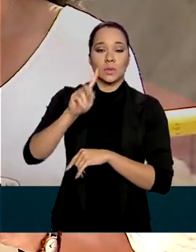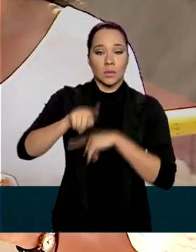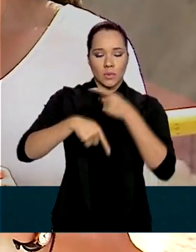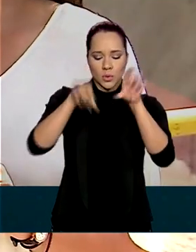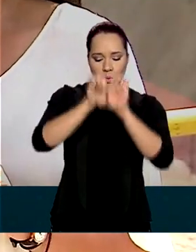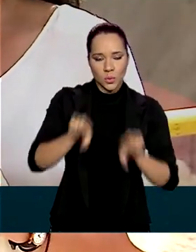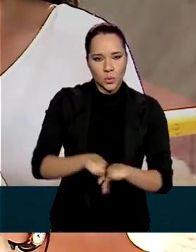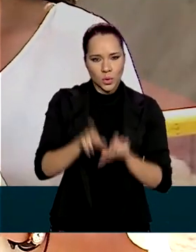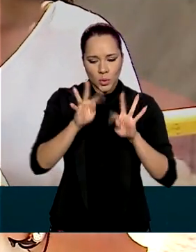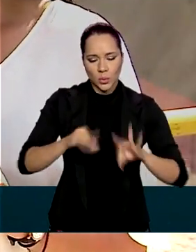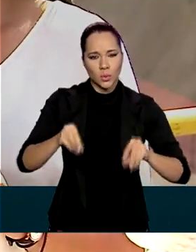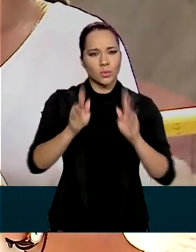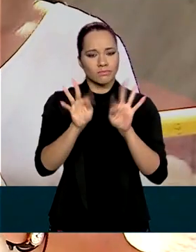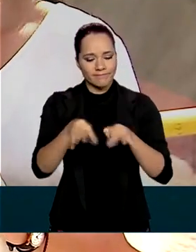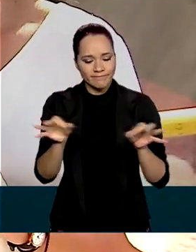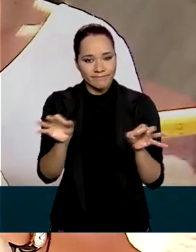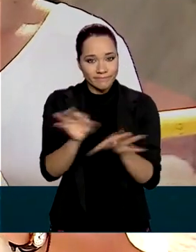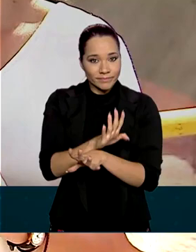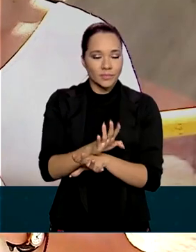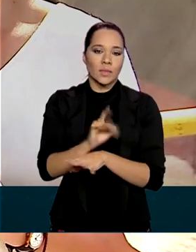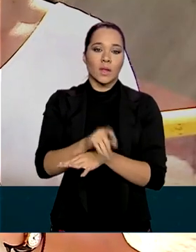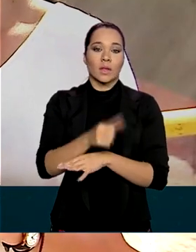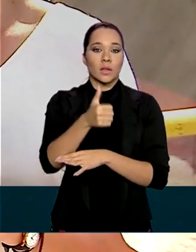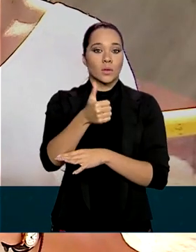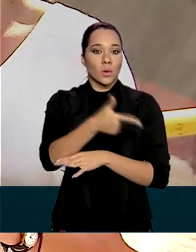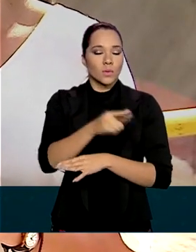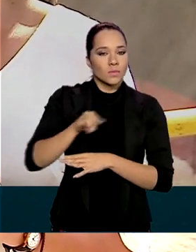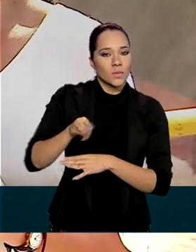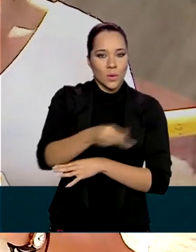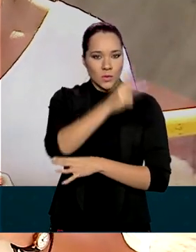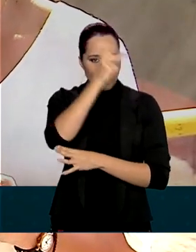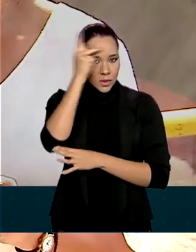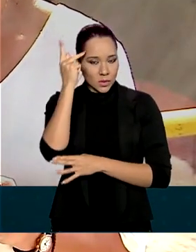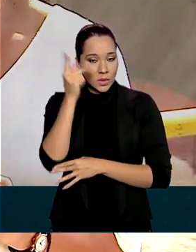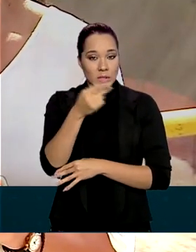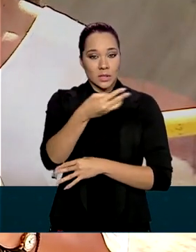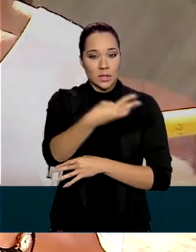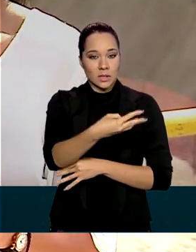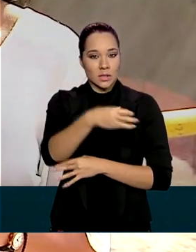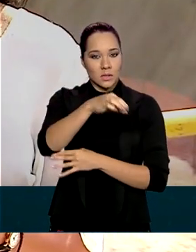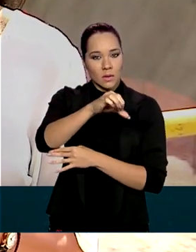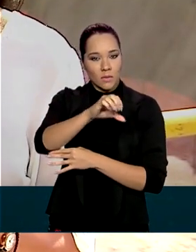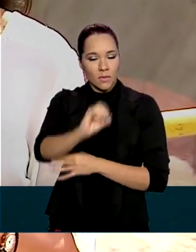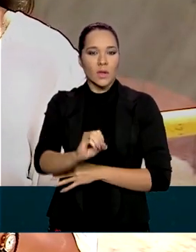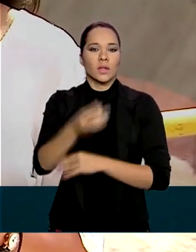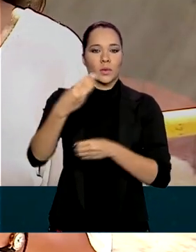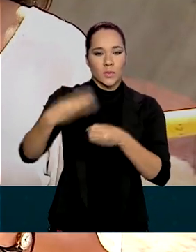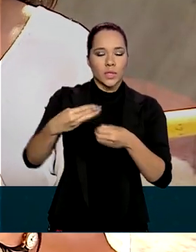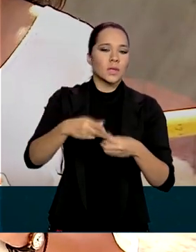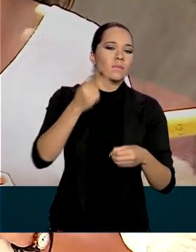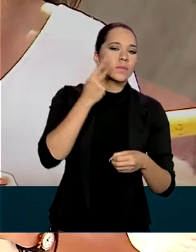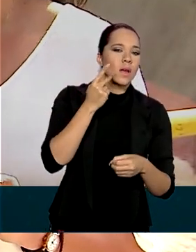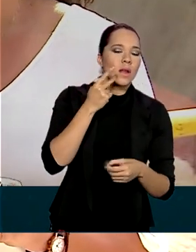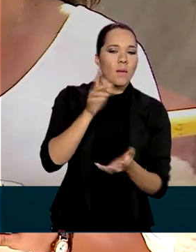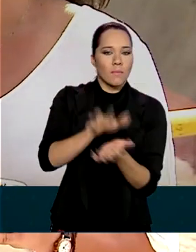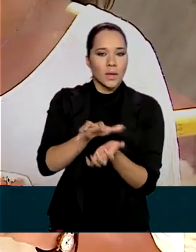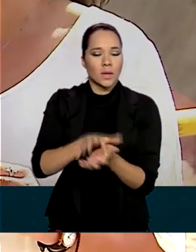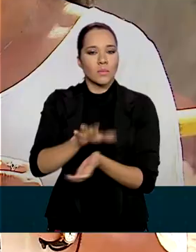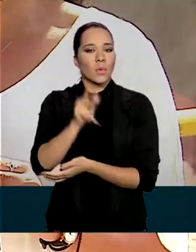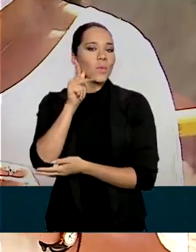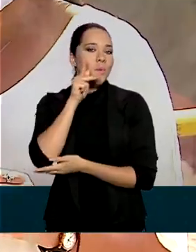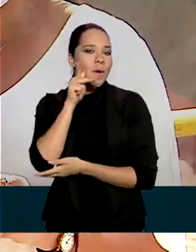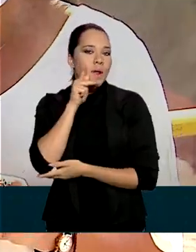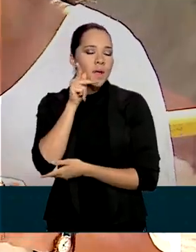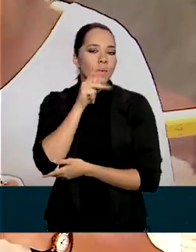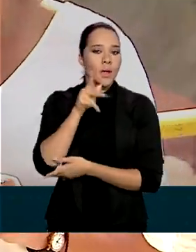estiverem funcionando, cerca de 12 milhões de pessoas em 390 municípios de Ceará, Pernambuco, Paraíba e